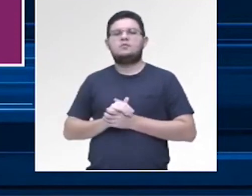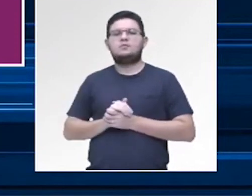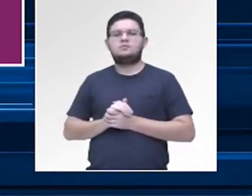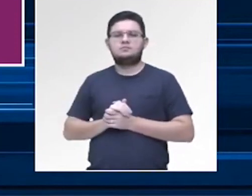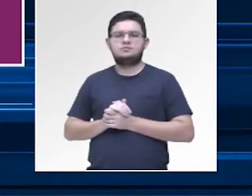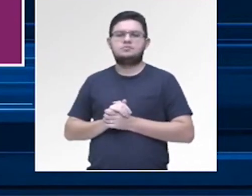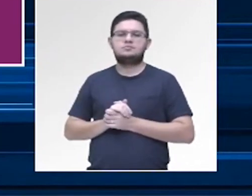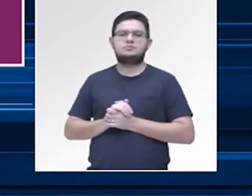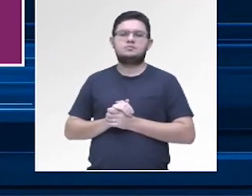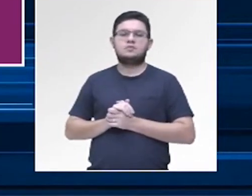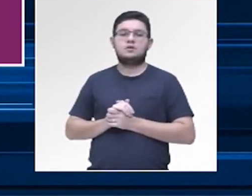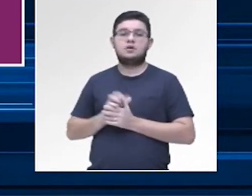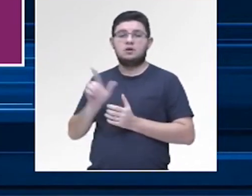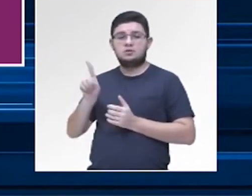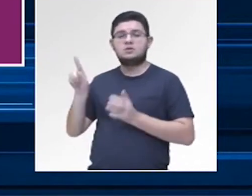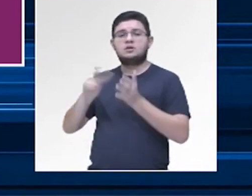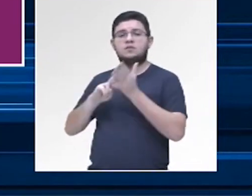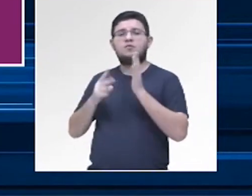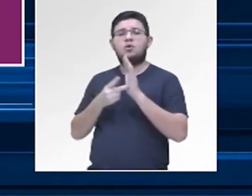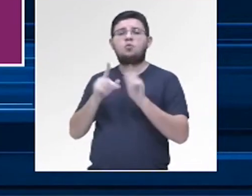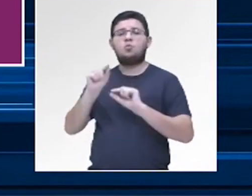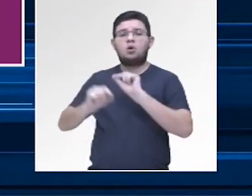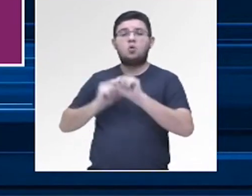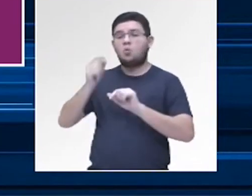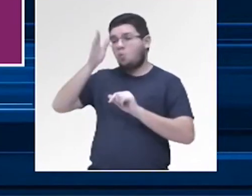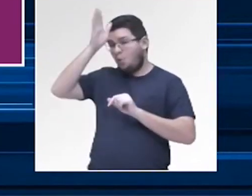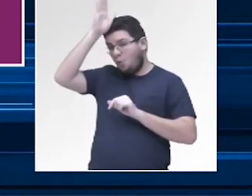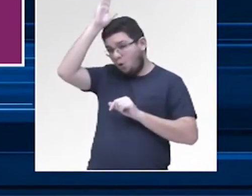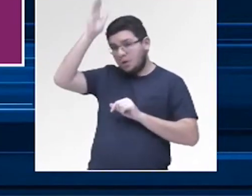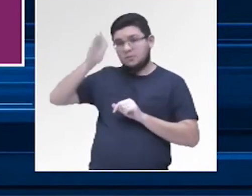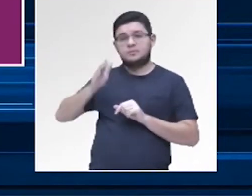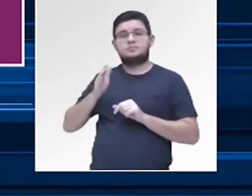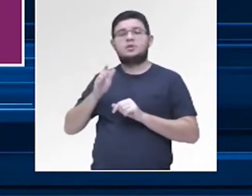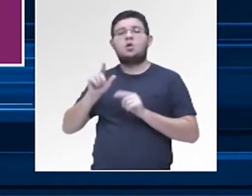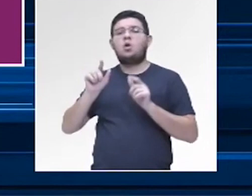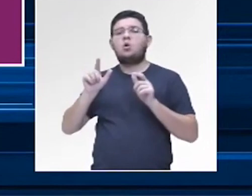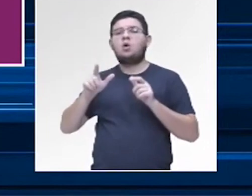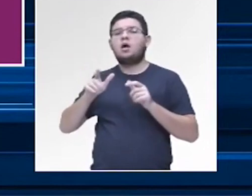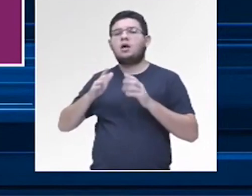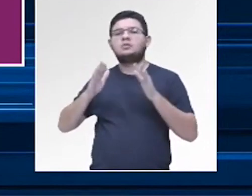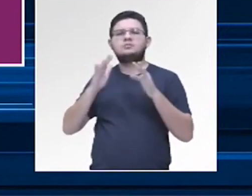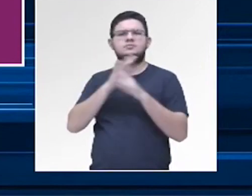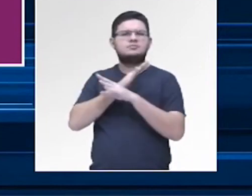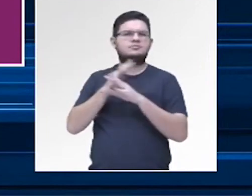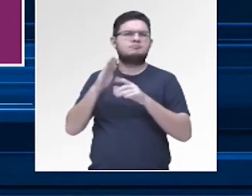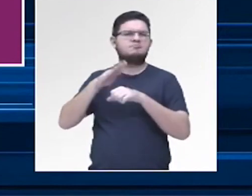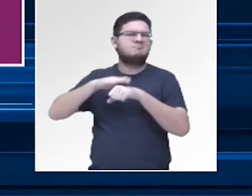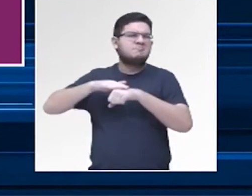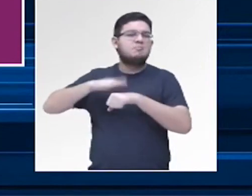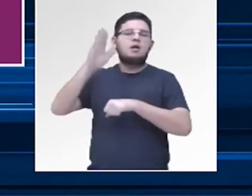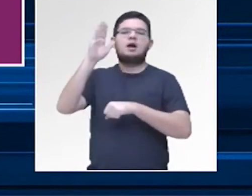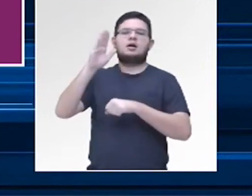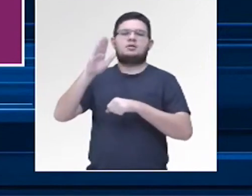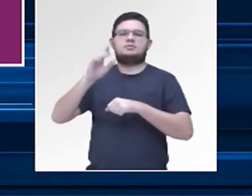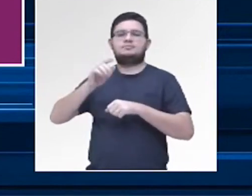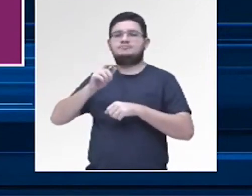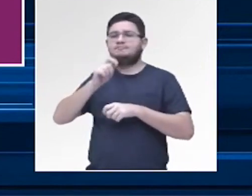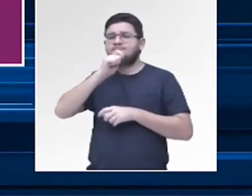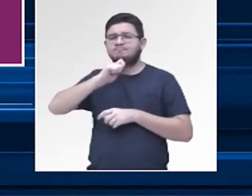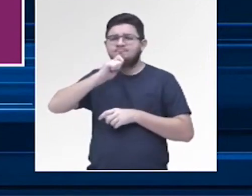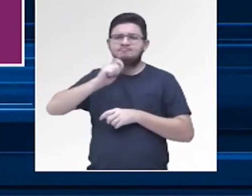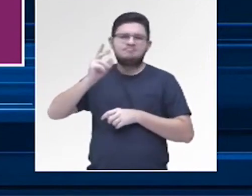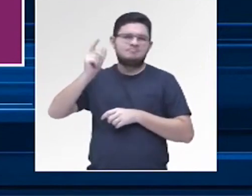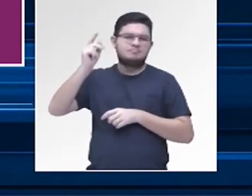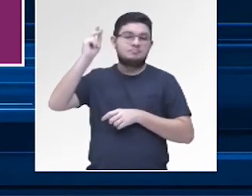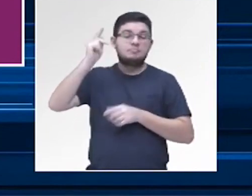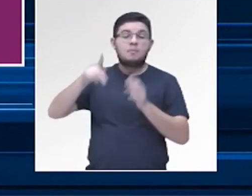Roma é a cidade mais antiga da Europa, ok? Então, ali eu estou demonstrando the oldest,